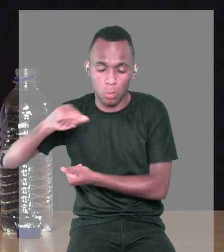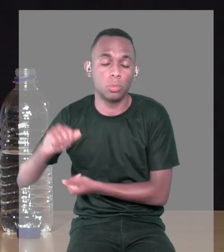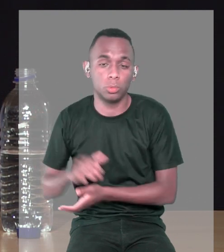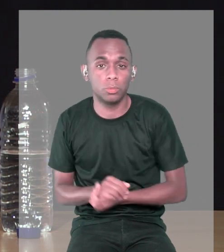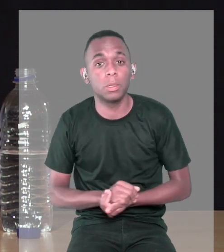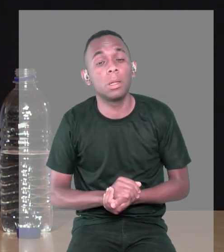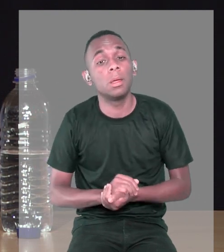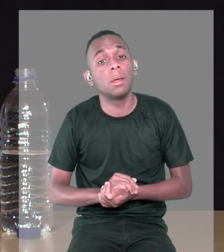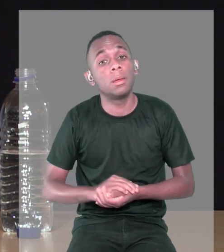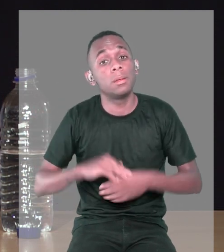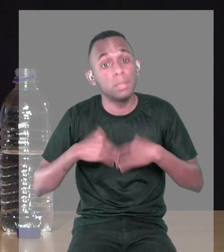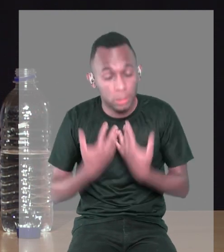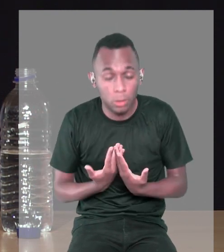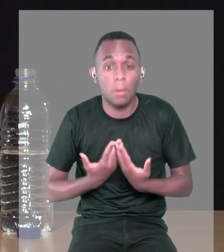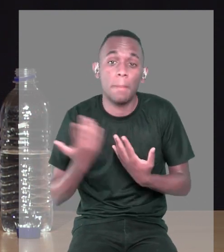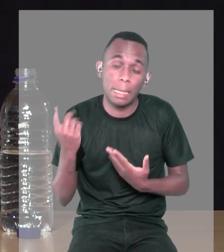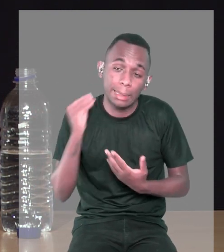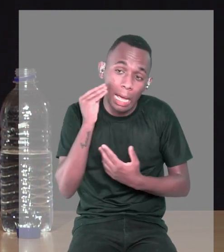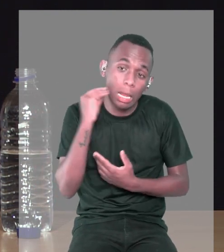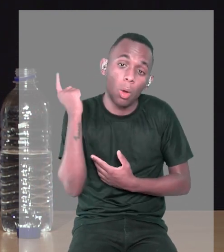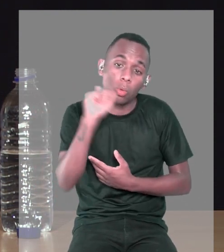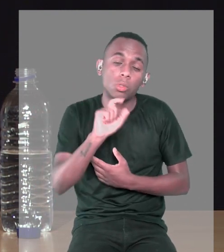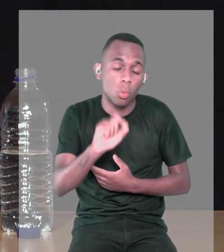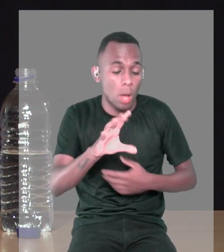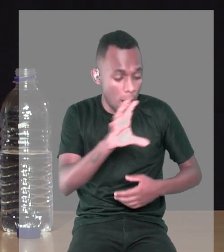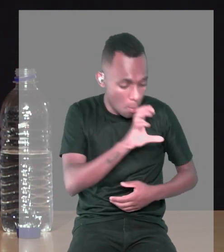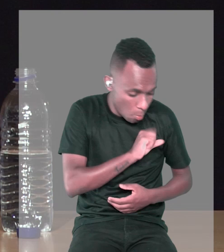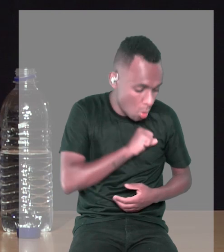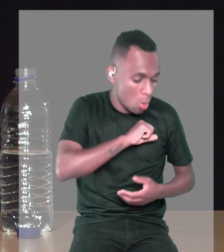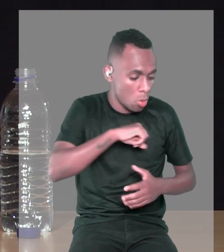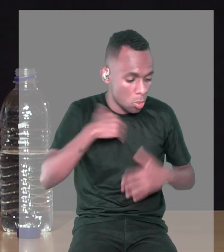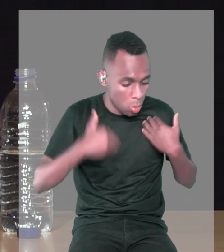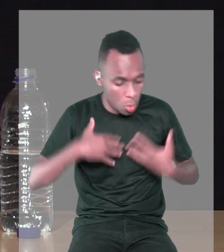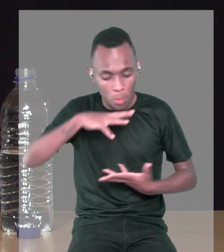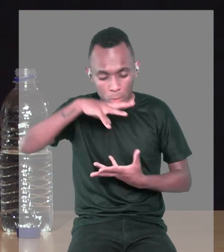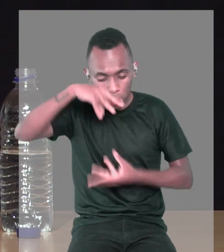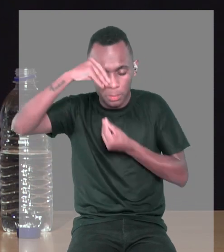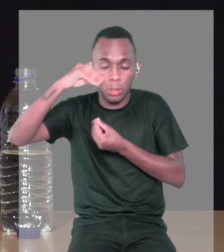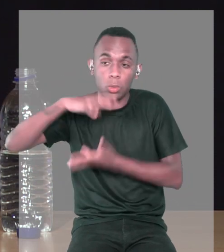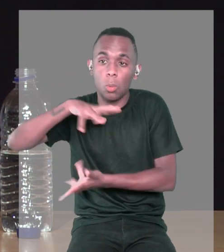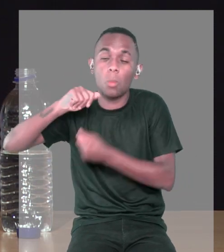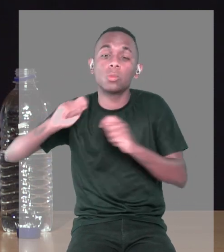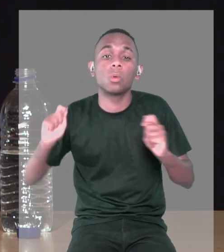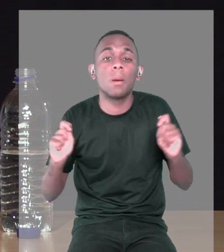mundo, poder recuperar essa palavra